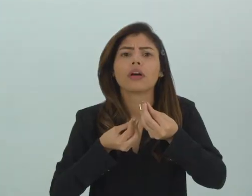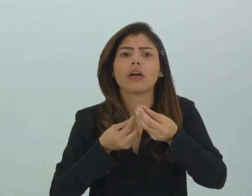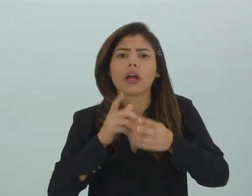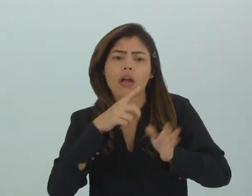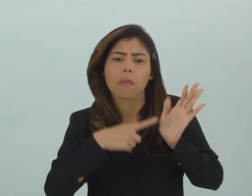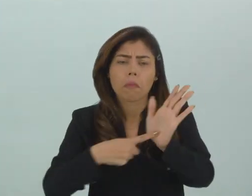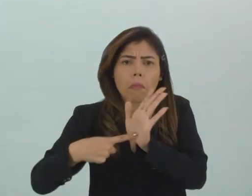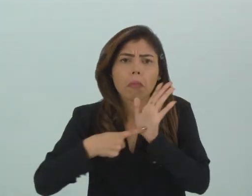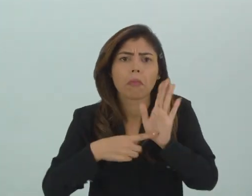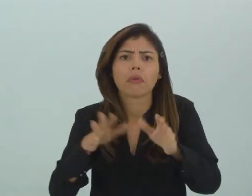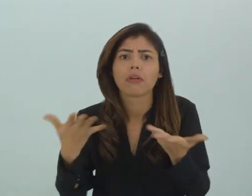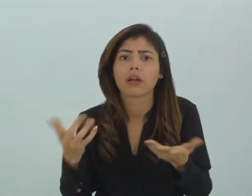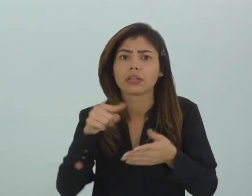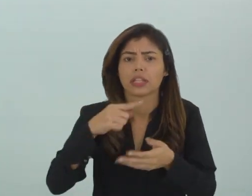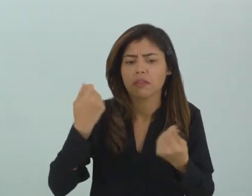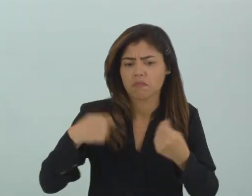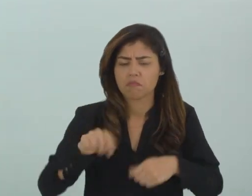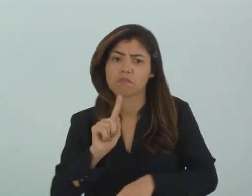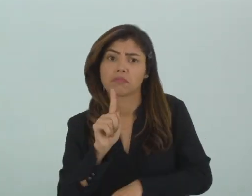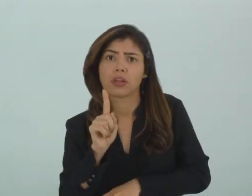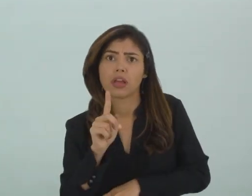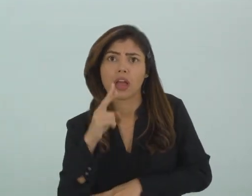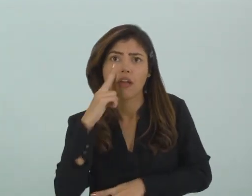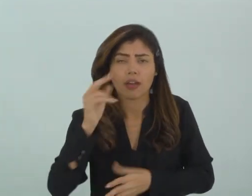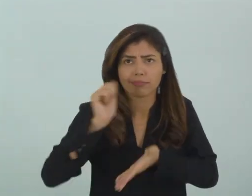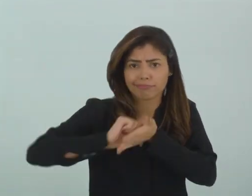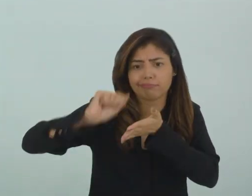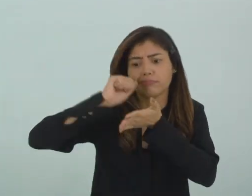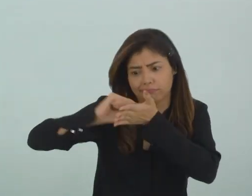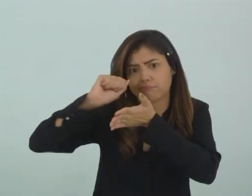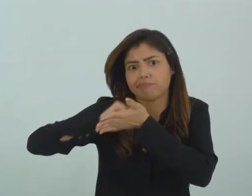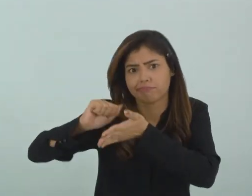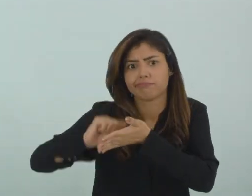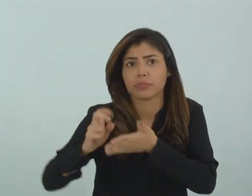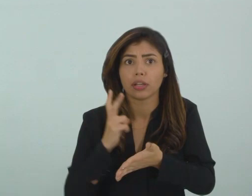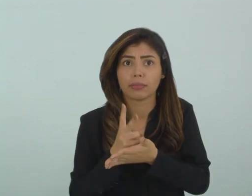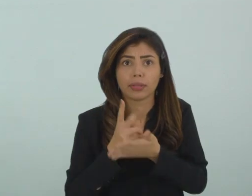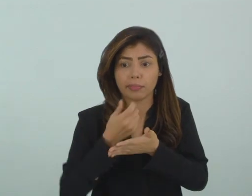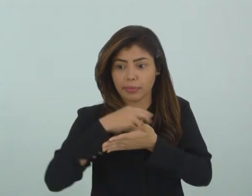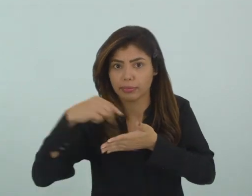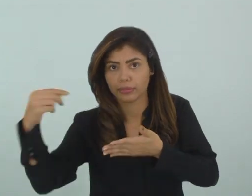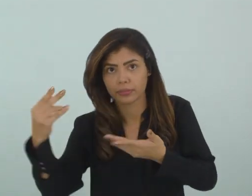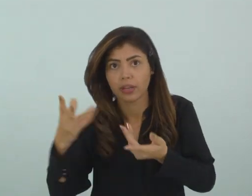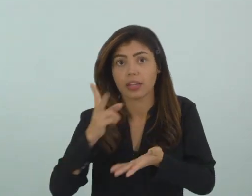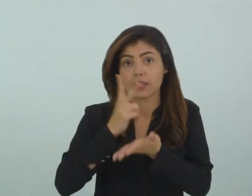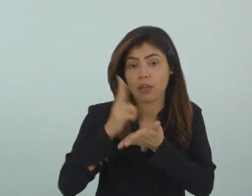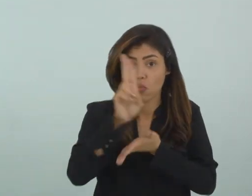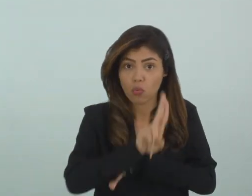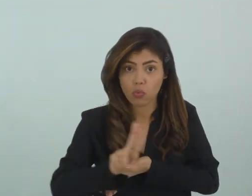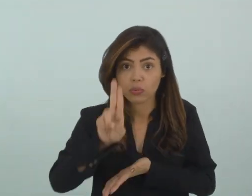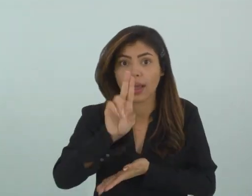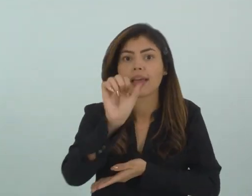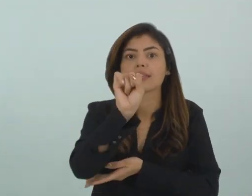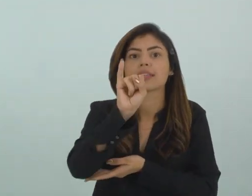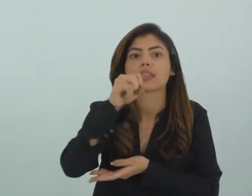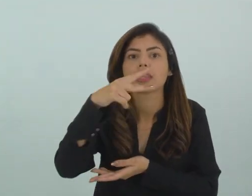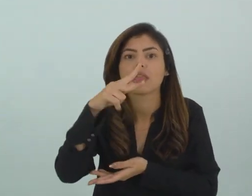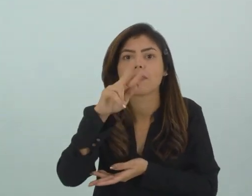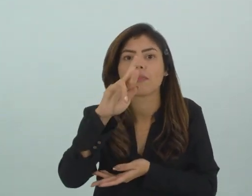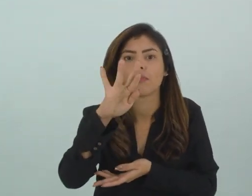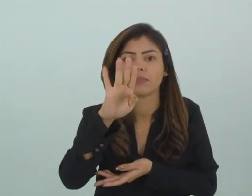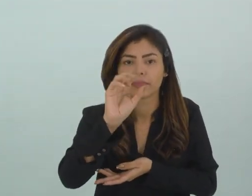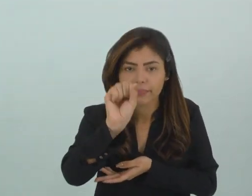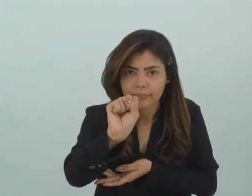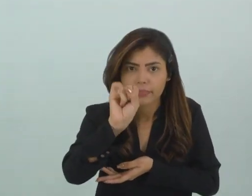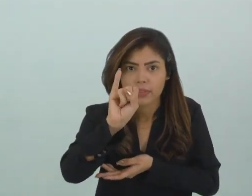esses elementos químicos sem precisar ficar escrevendo sempre o nome por extenso? A gente utiliza símbolos. Então, a